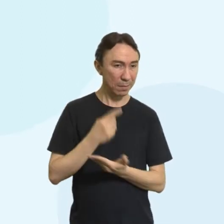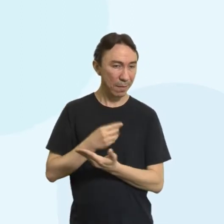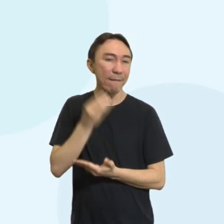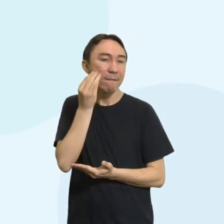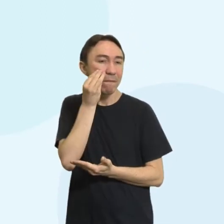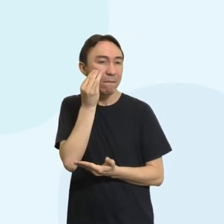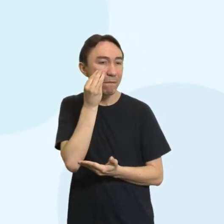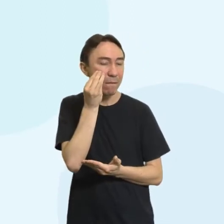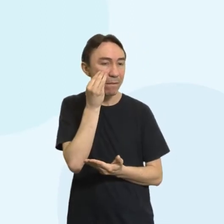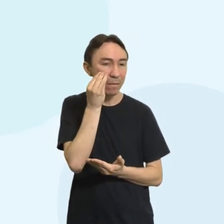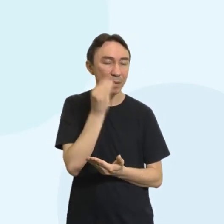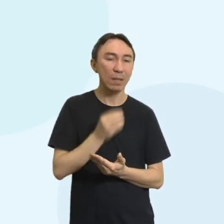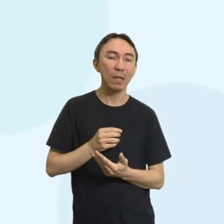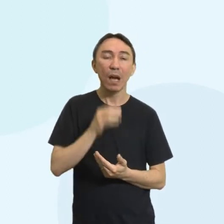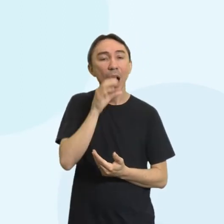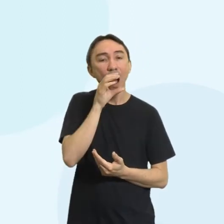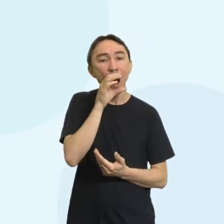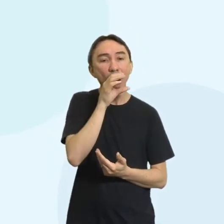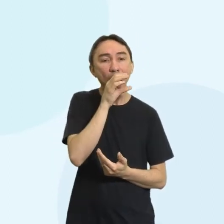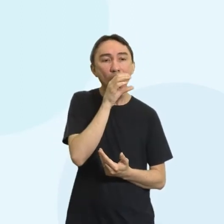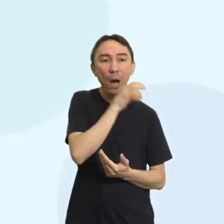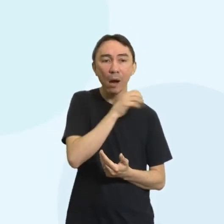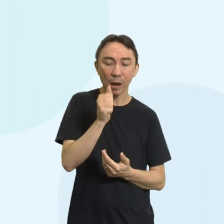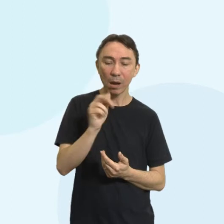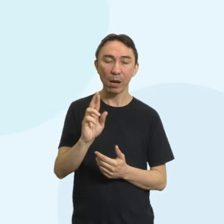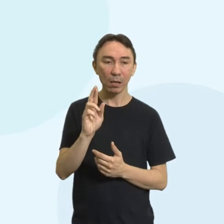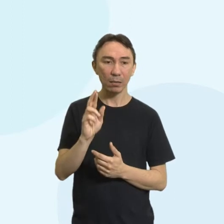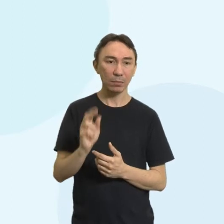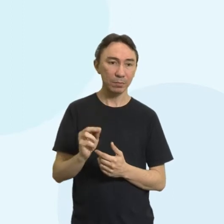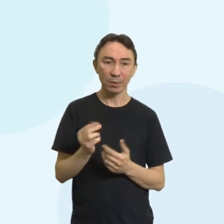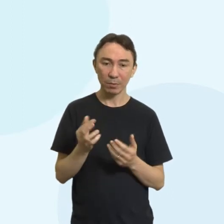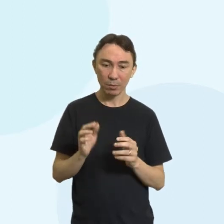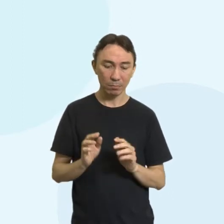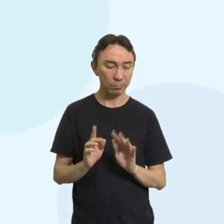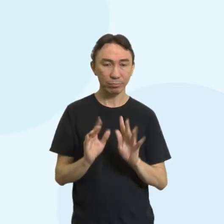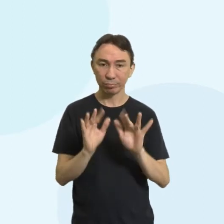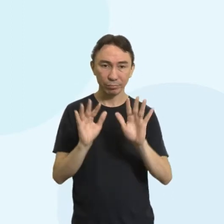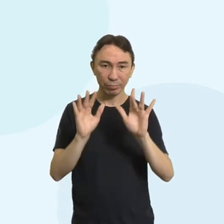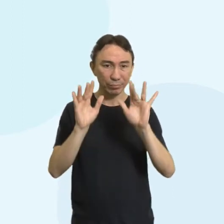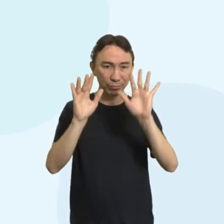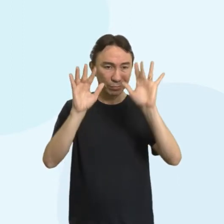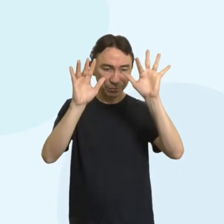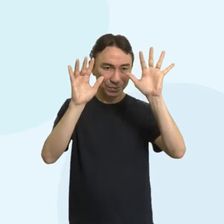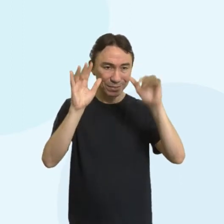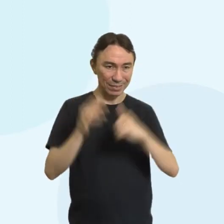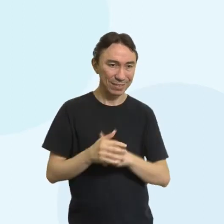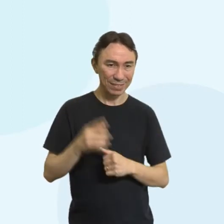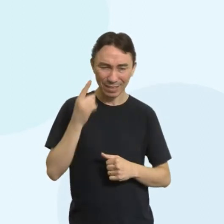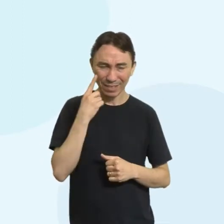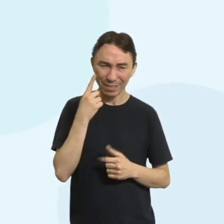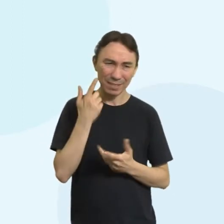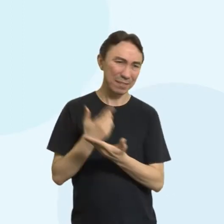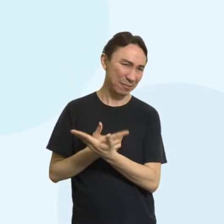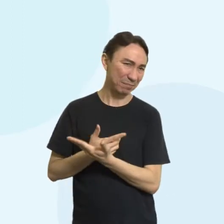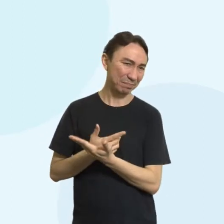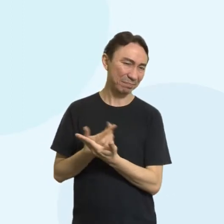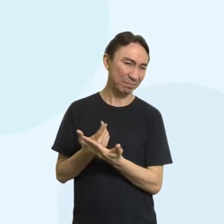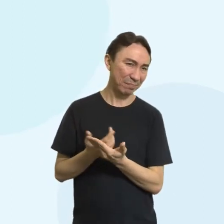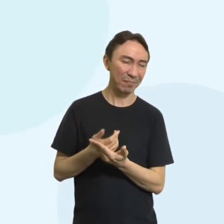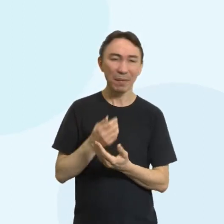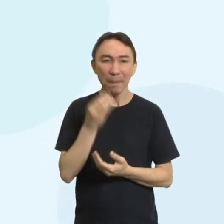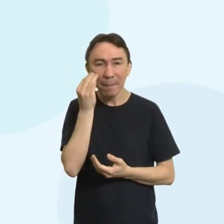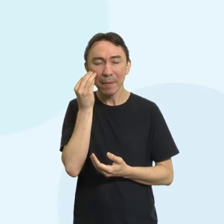quente sobe. Esse experimento, ele é bem simples, né, de se fazer, não requer muitos